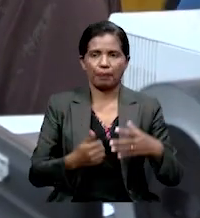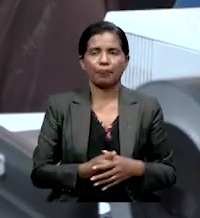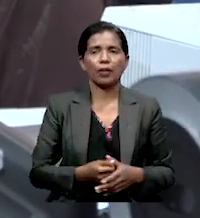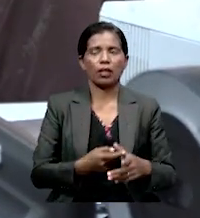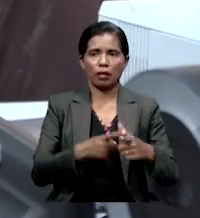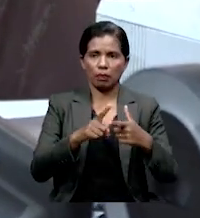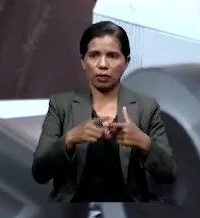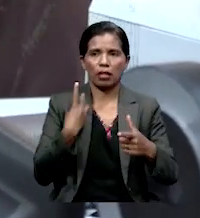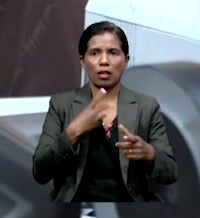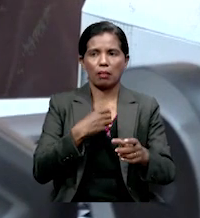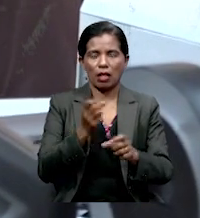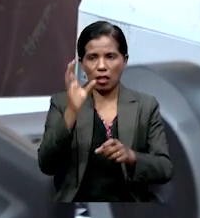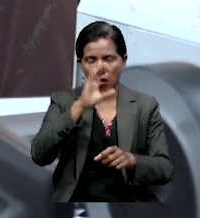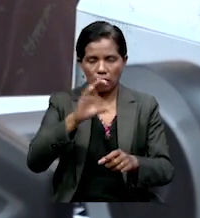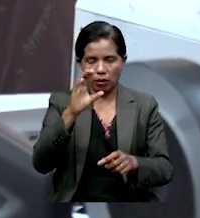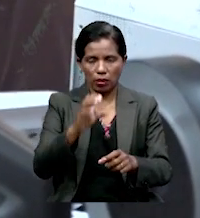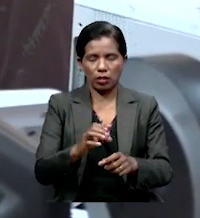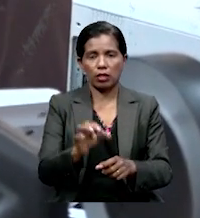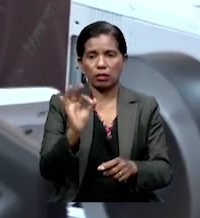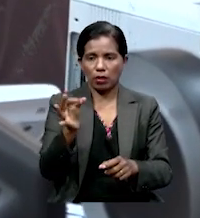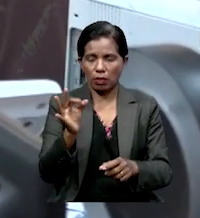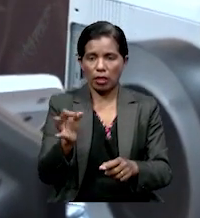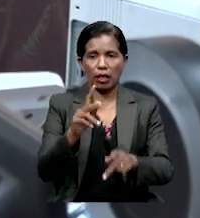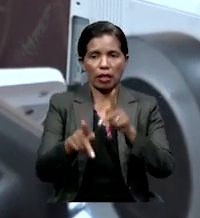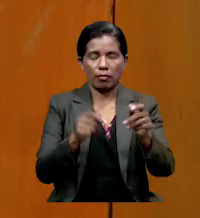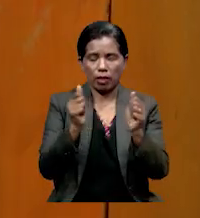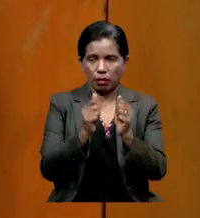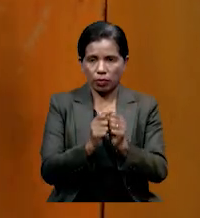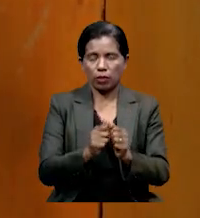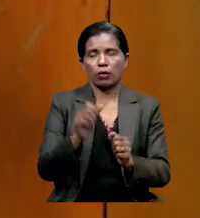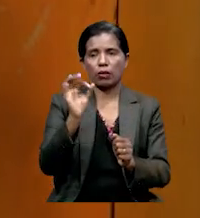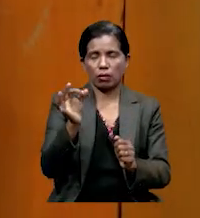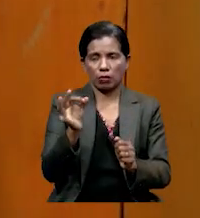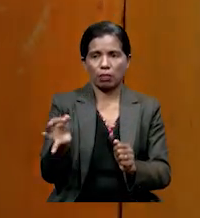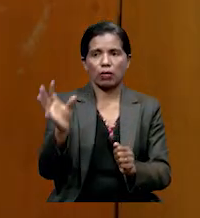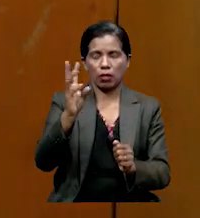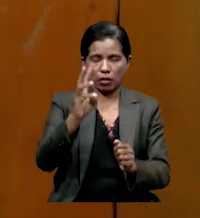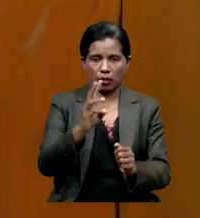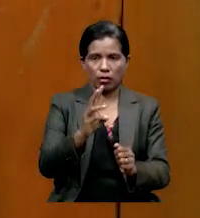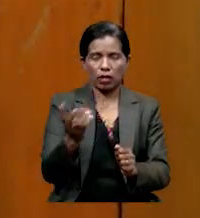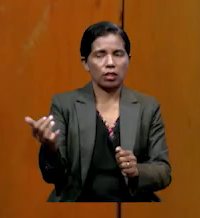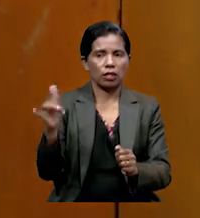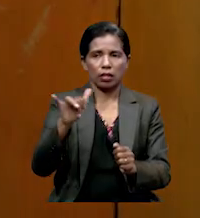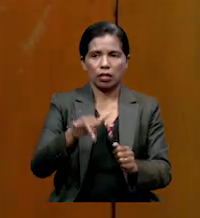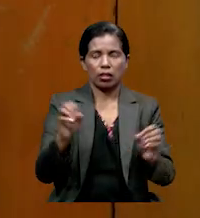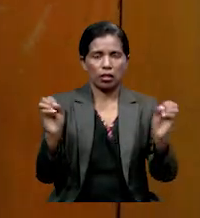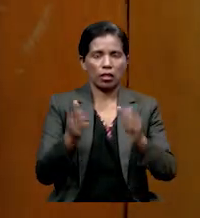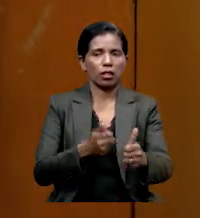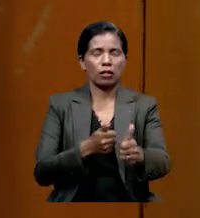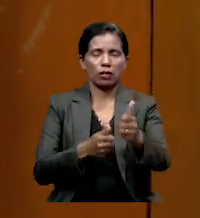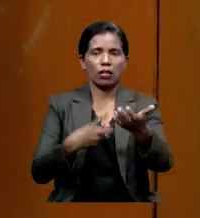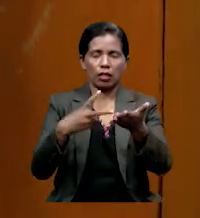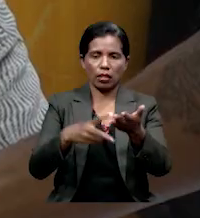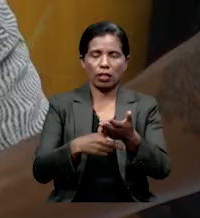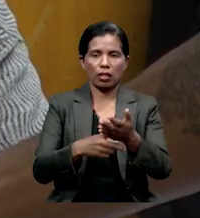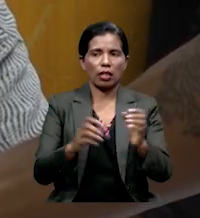depois de a mi halo verificação ba 90 e tal pessoas neve maka doutor sira haruka maine, sira la prensa balum